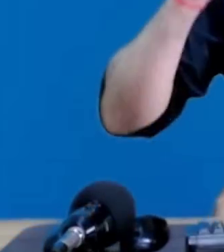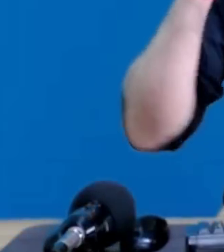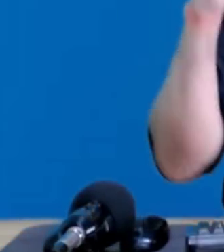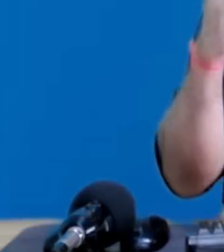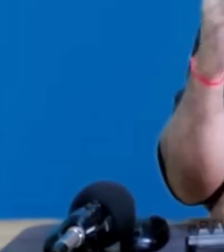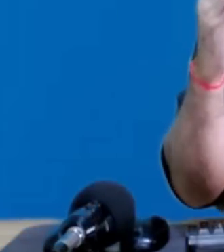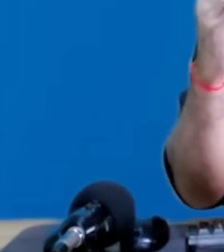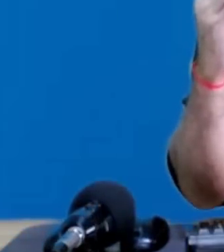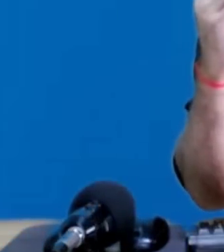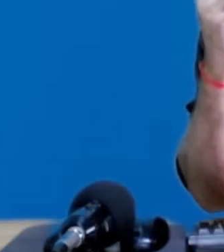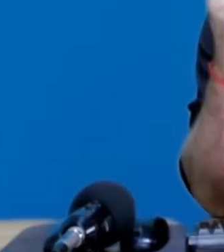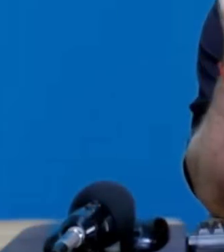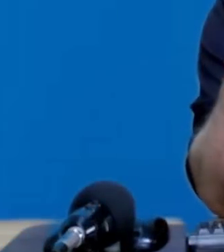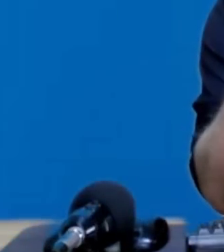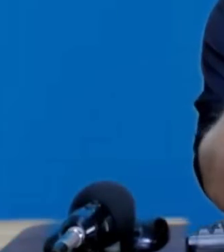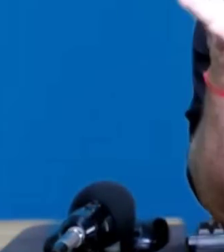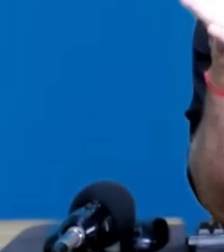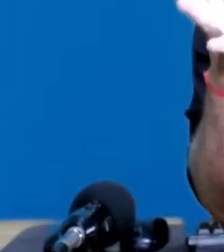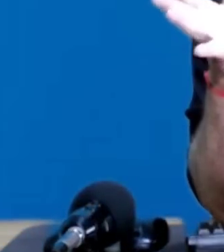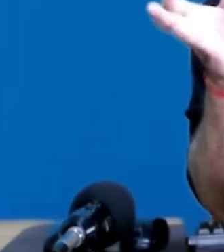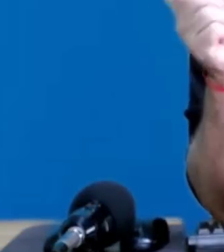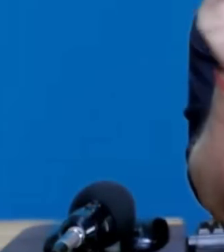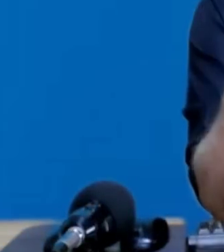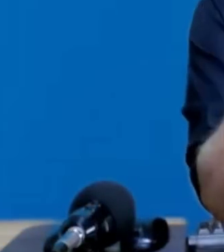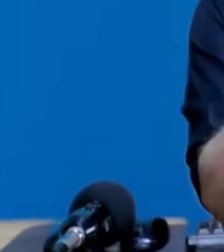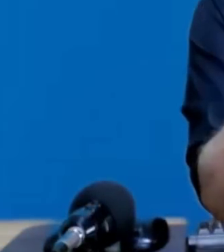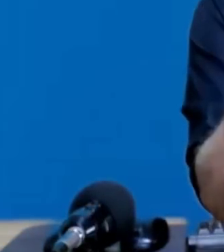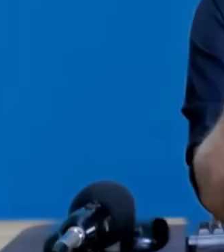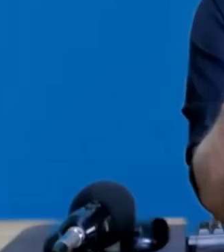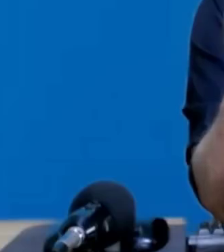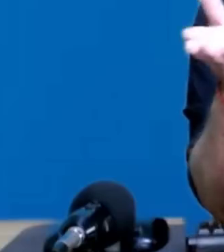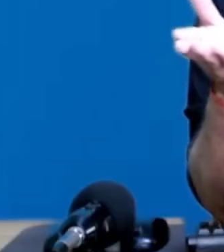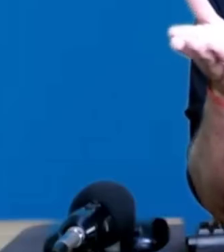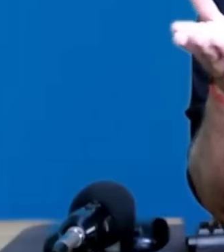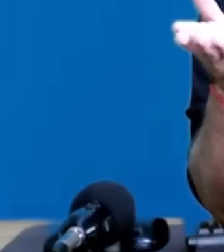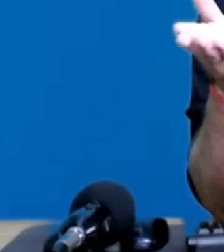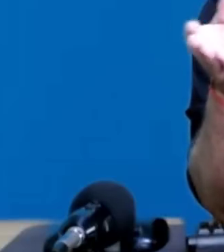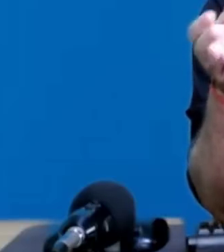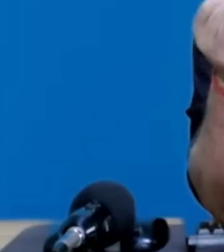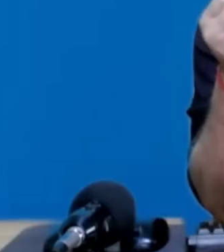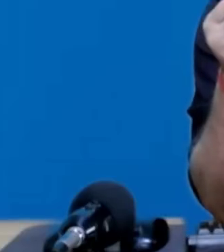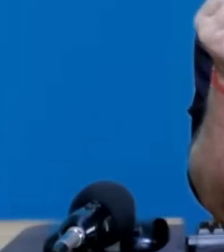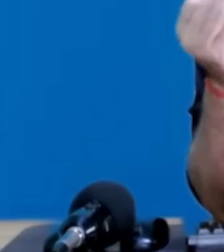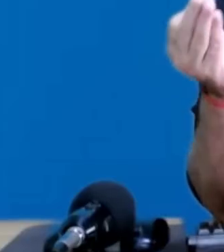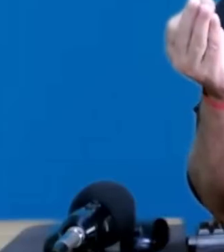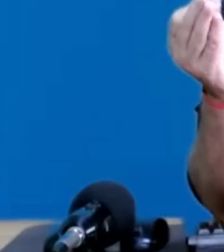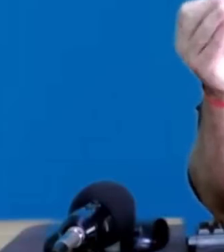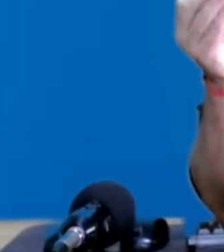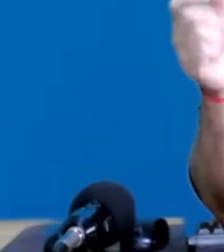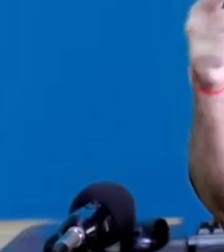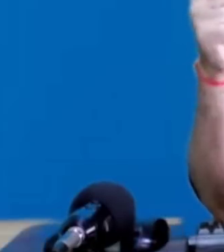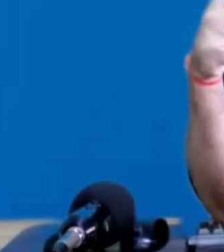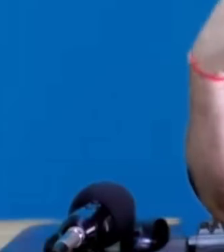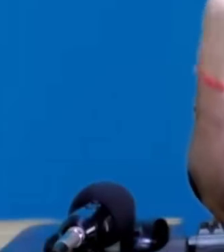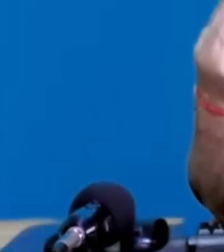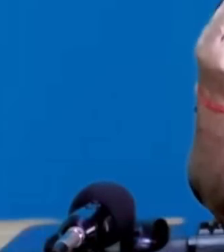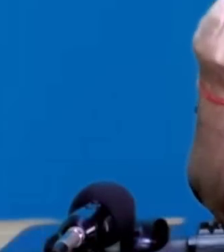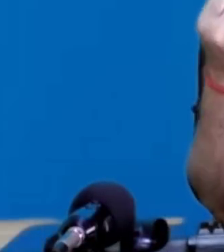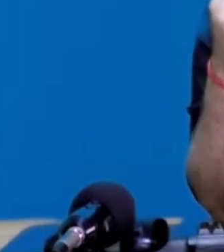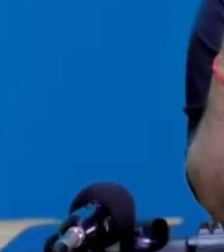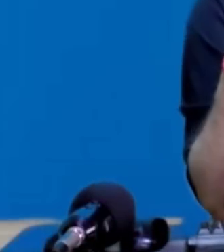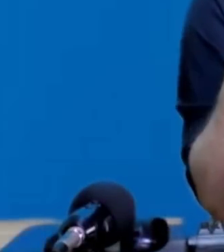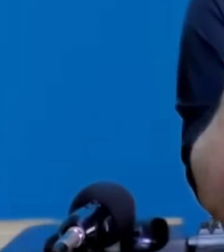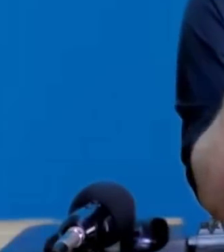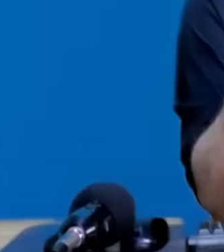período de campanha eleitoral. Essa CPMI dos atos golpistas, além de mostrar quem são os